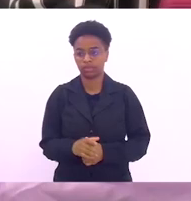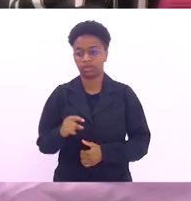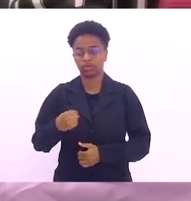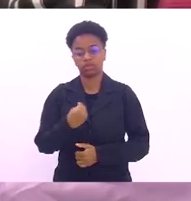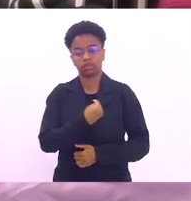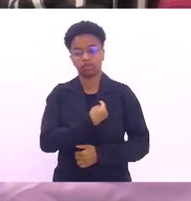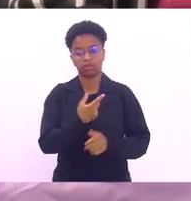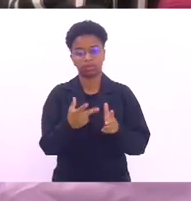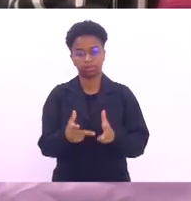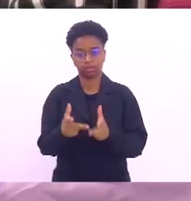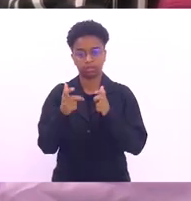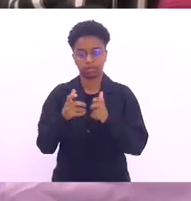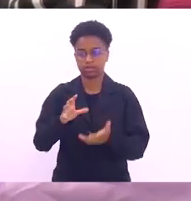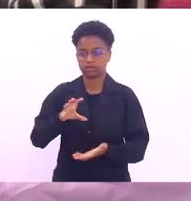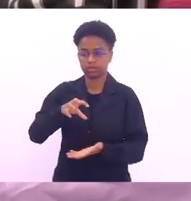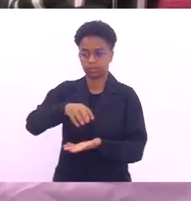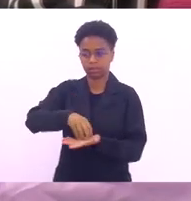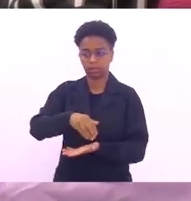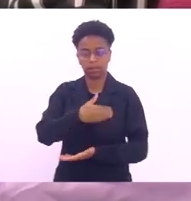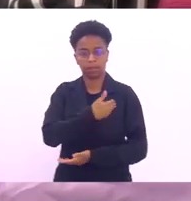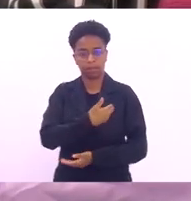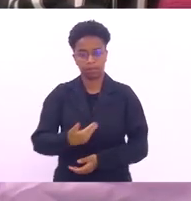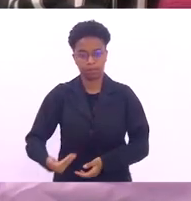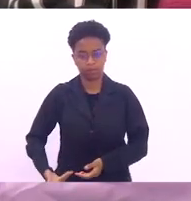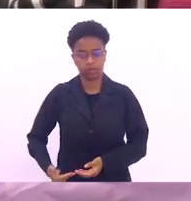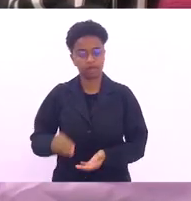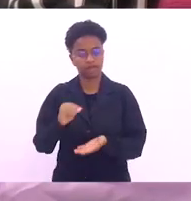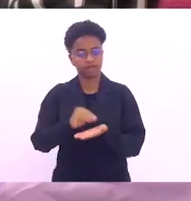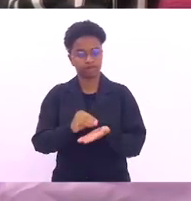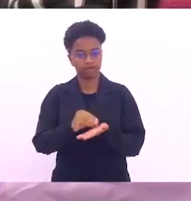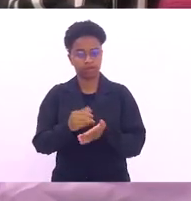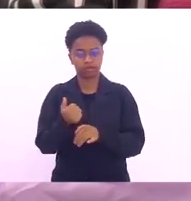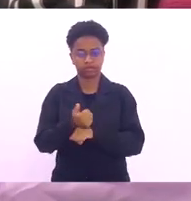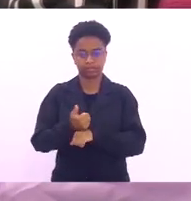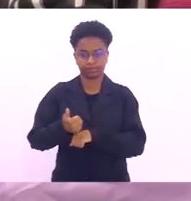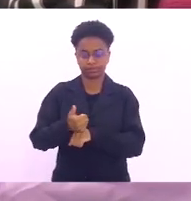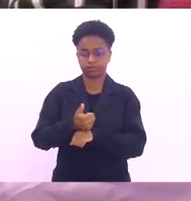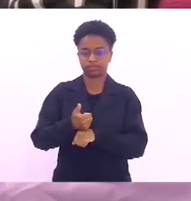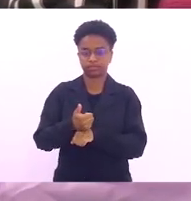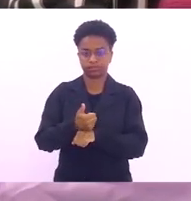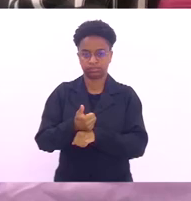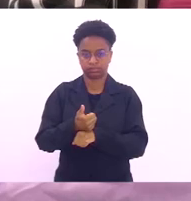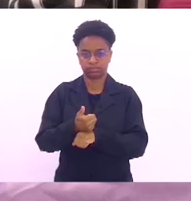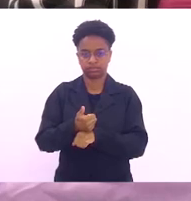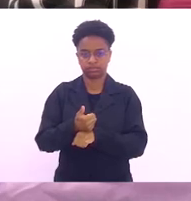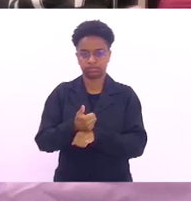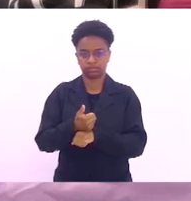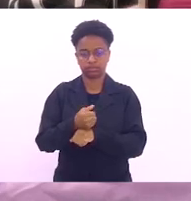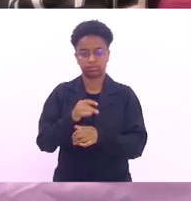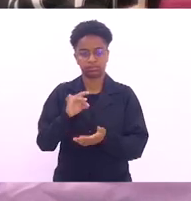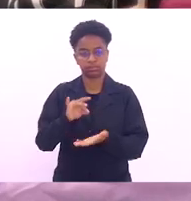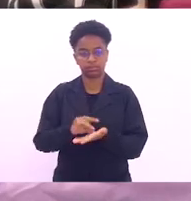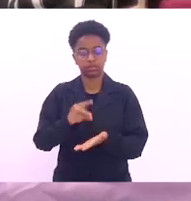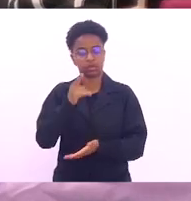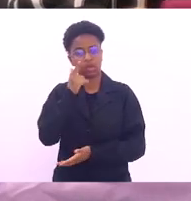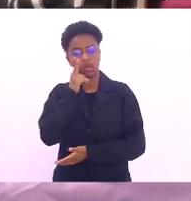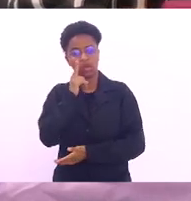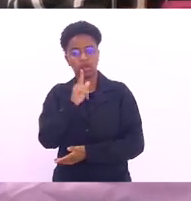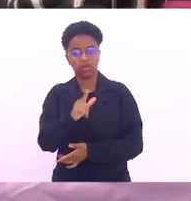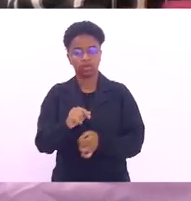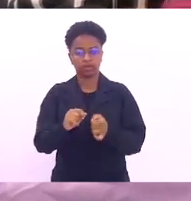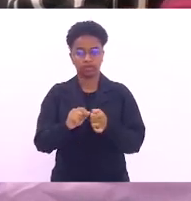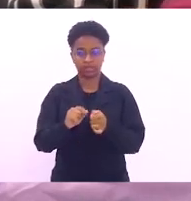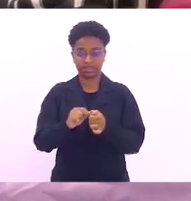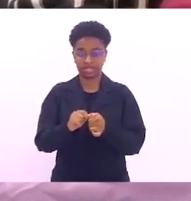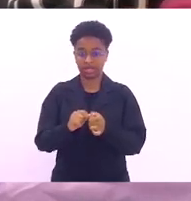os órgãos públicos carentes dos profissionais que possam fazer com que